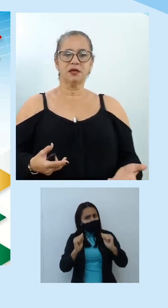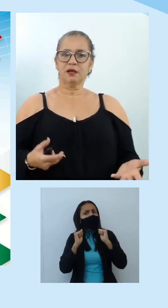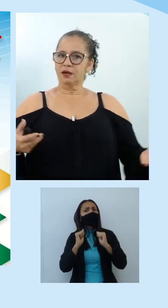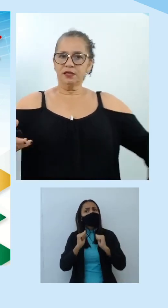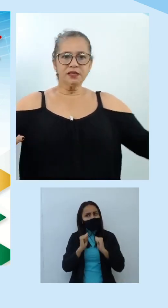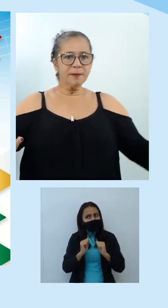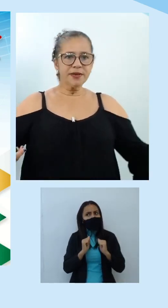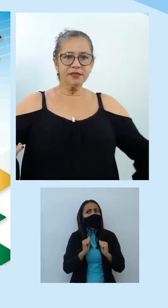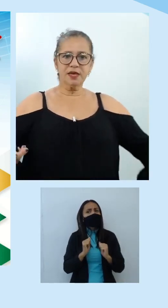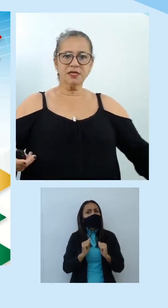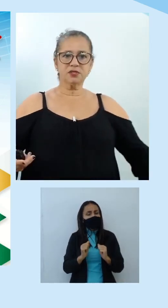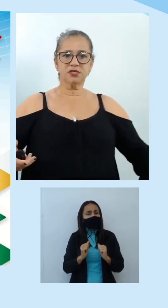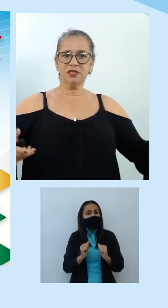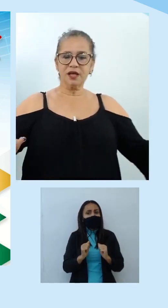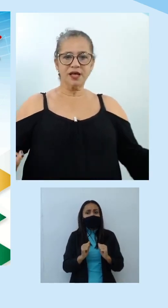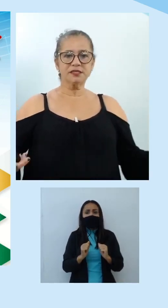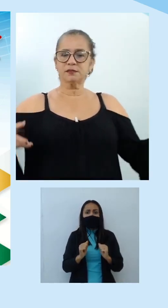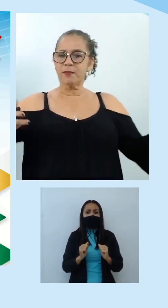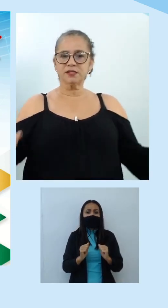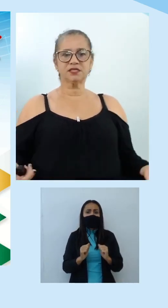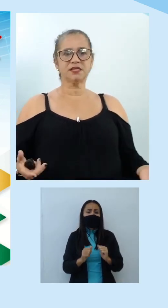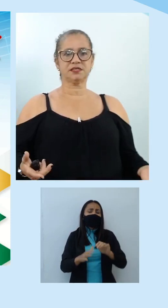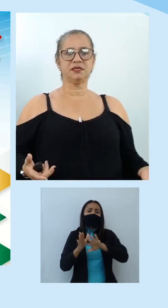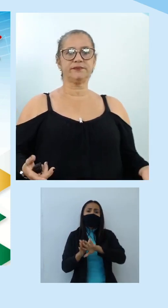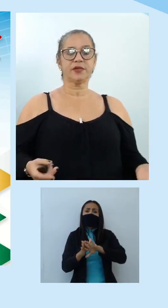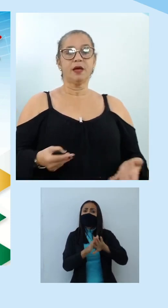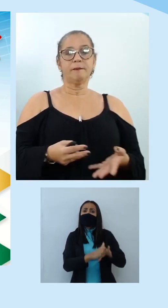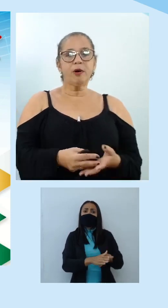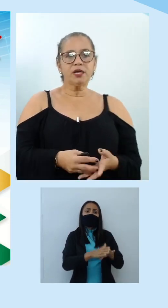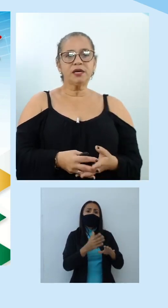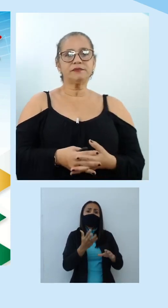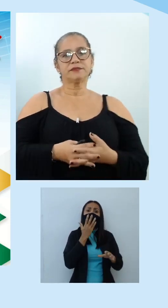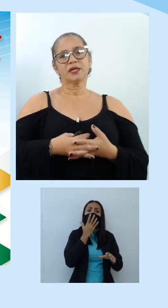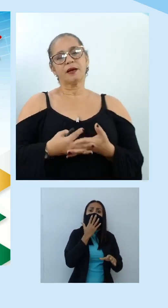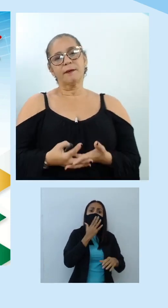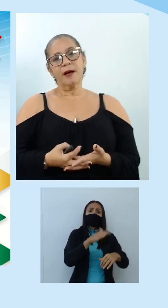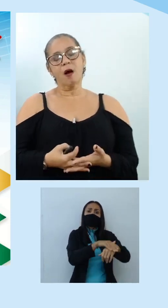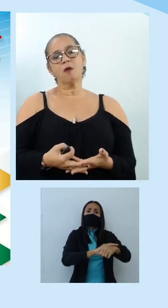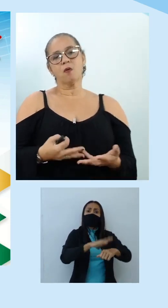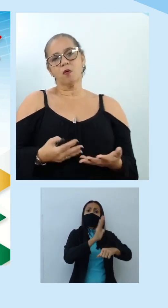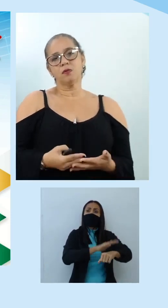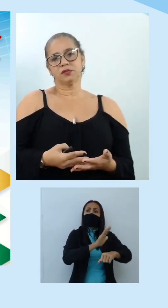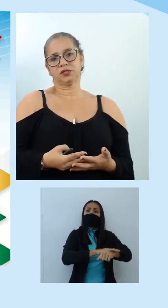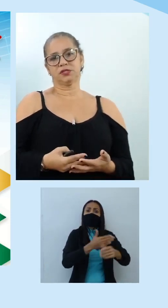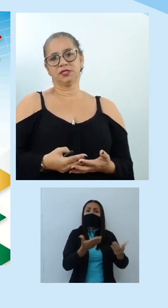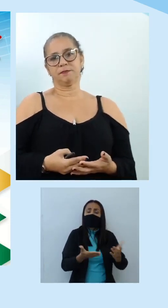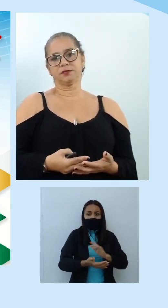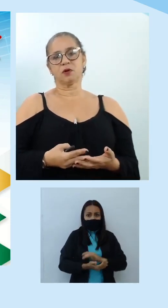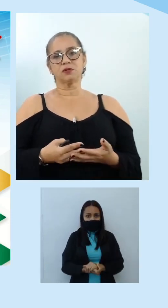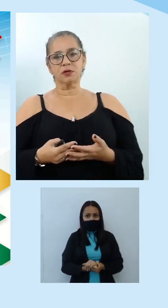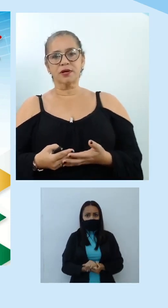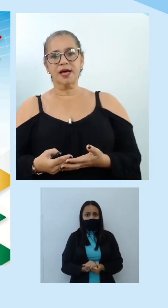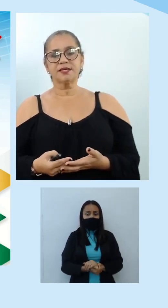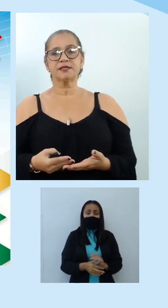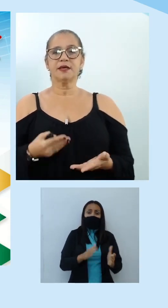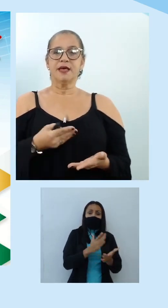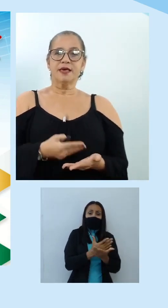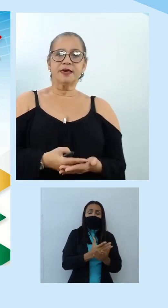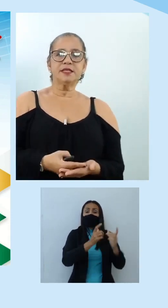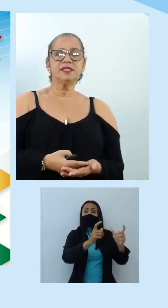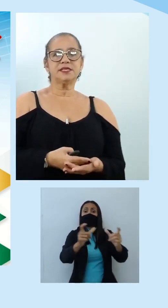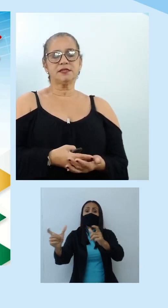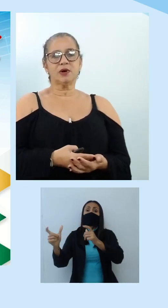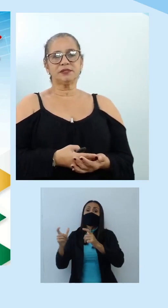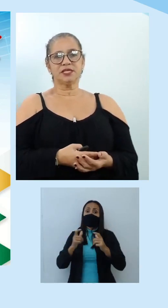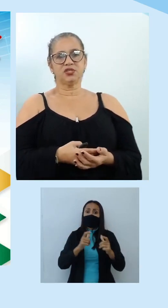gente. Independente de raças, pode ser sim. Porém, alguns tipos, alguns locais,